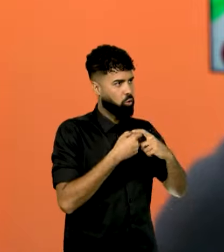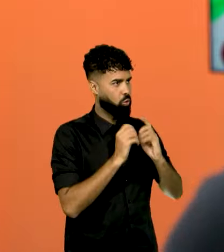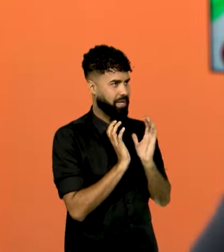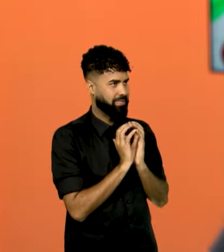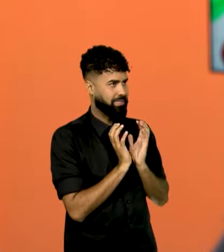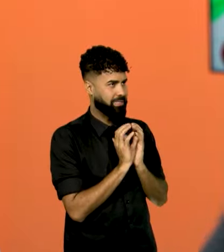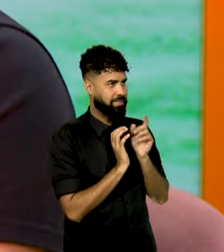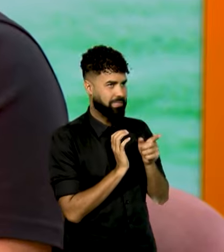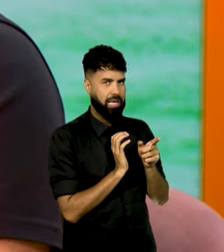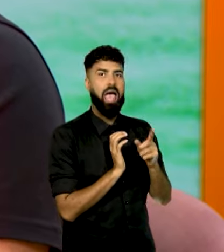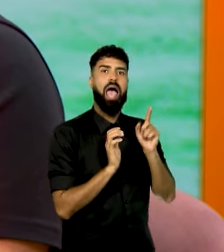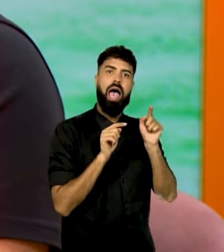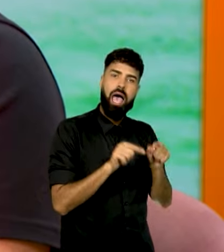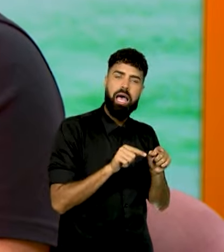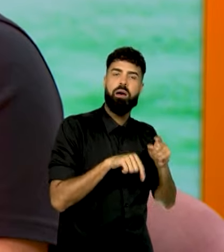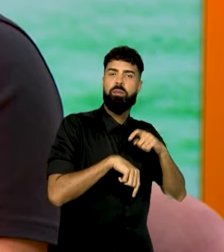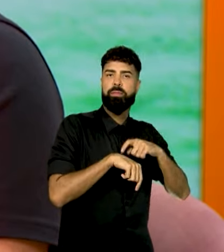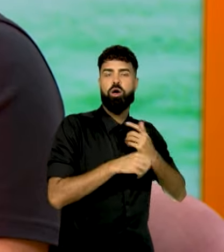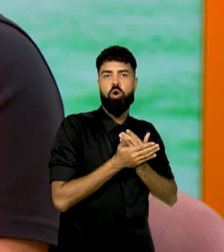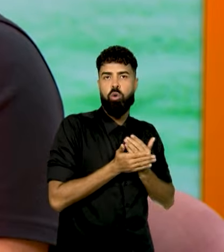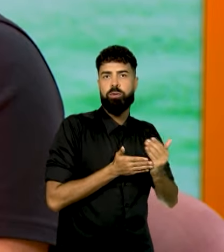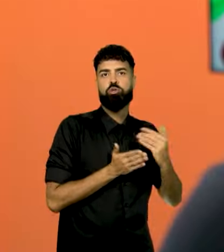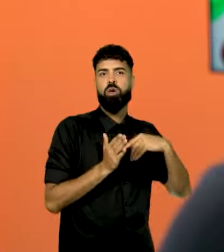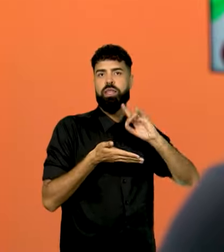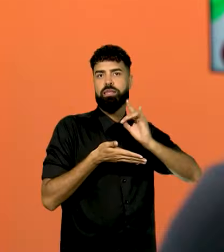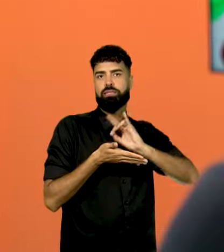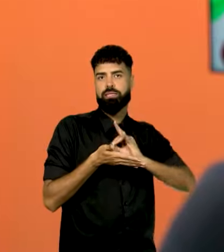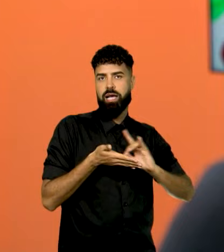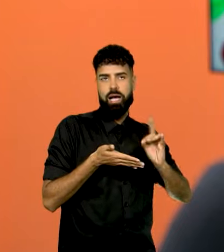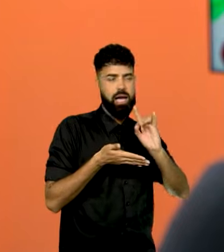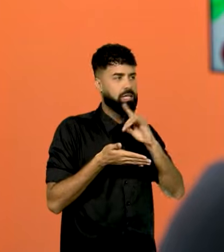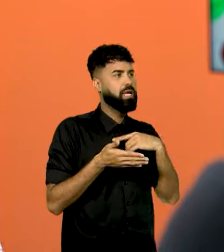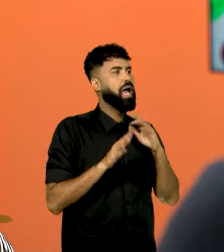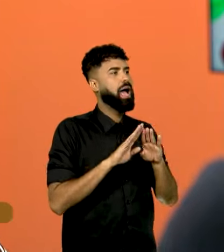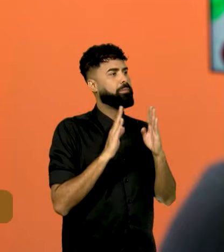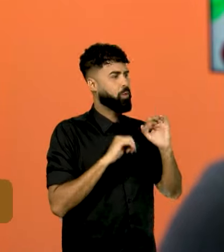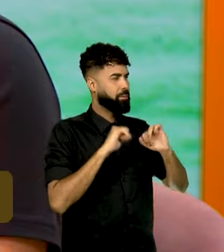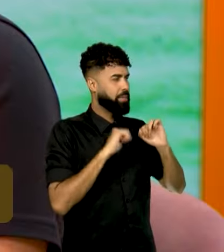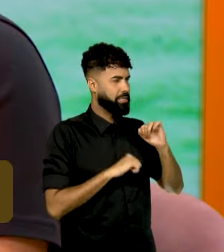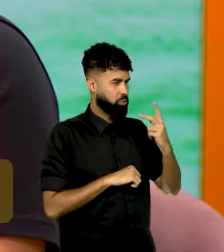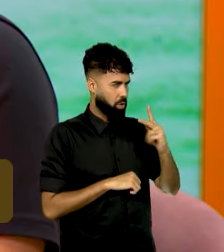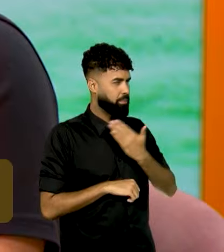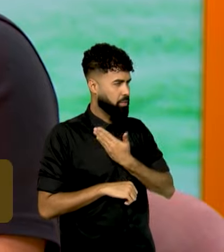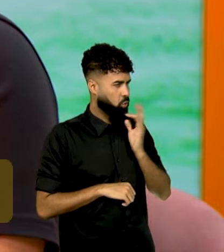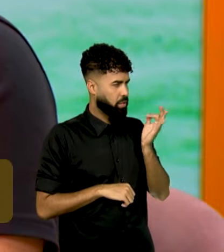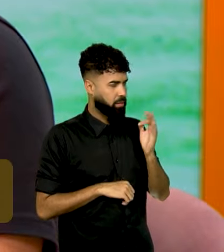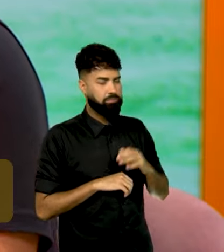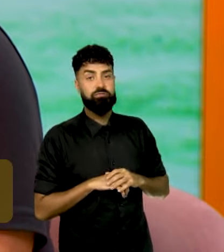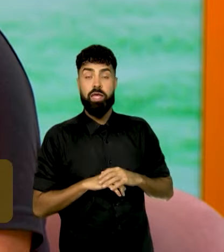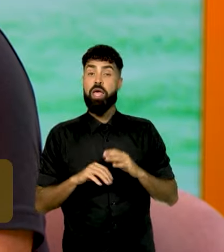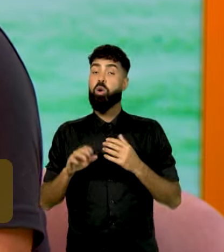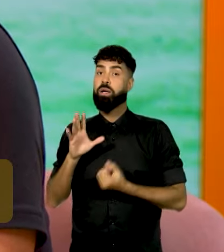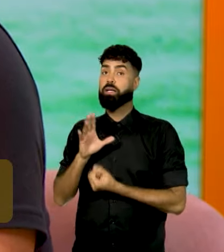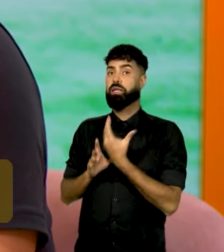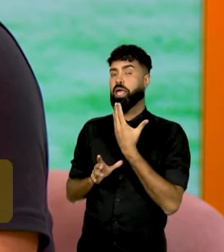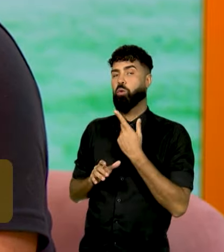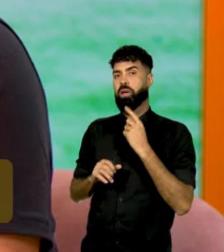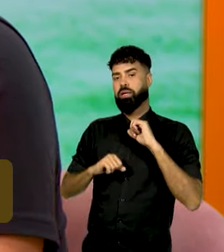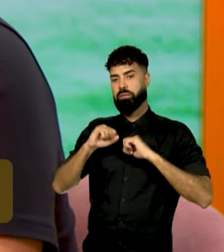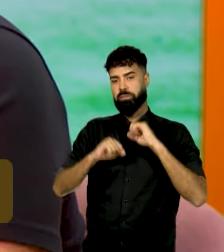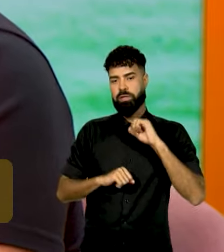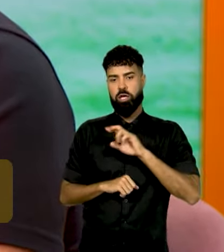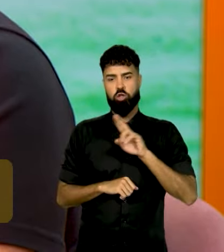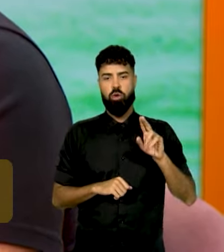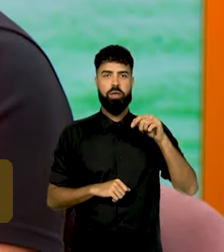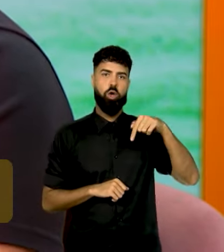Recife. E aí começou a fazer design e abriu uma empresa com seus amigos, não foi isso aí? Eu montei uma empresa chamada